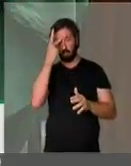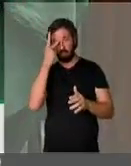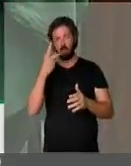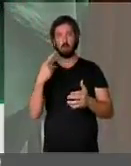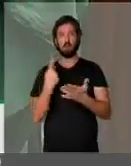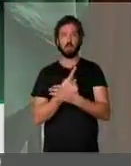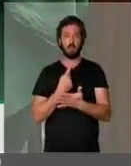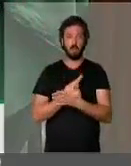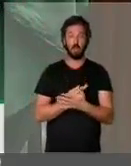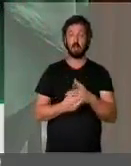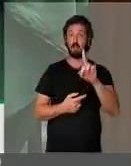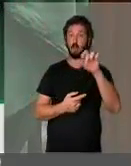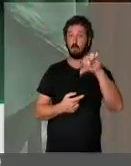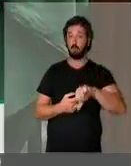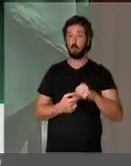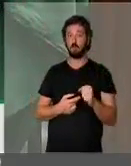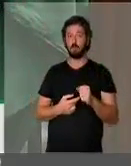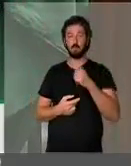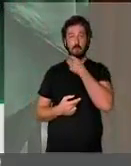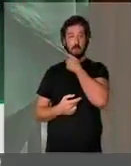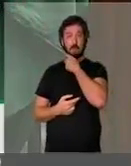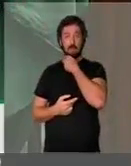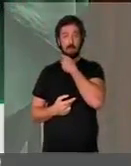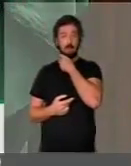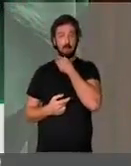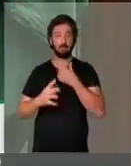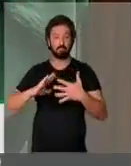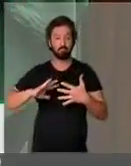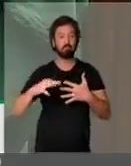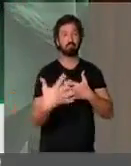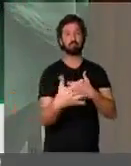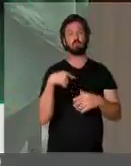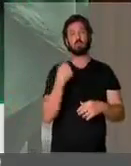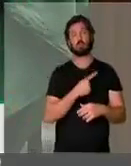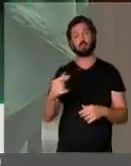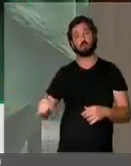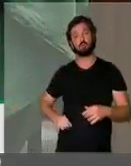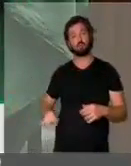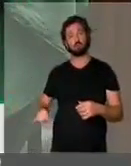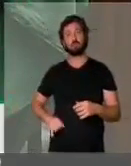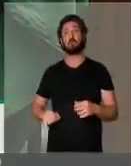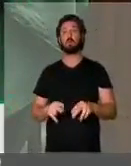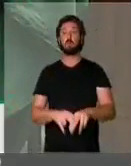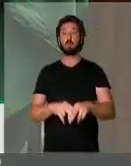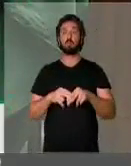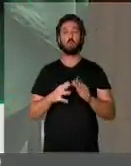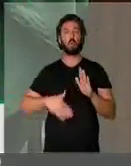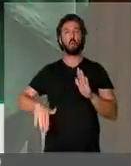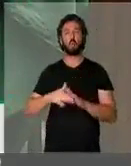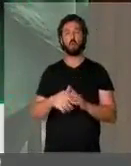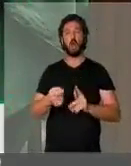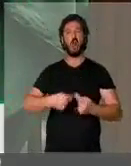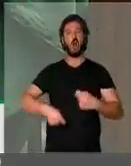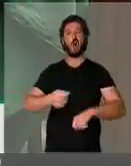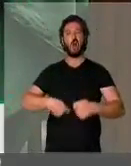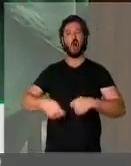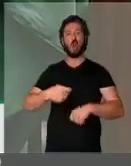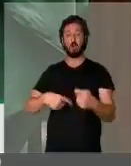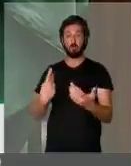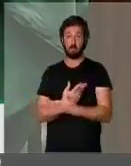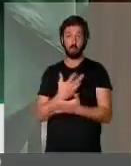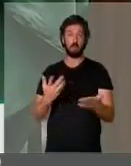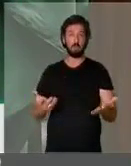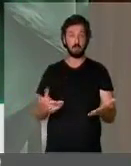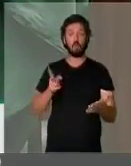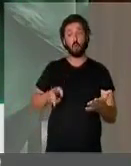erros e pior, a uma série de consequências que sofremos por conta de toda essa corrupção que